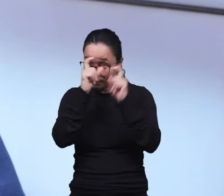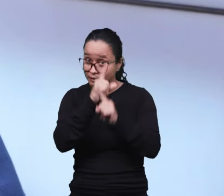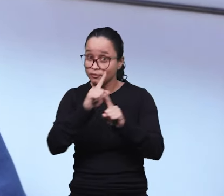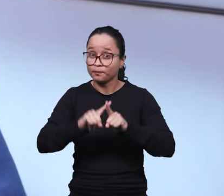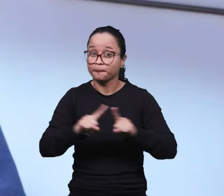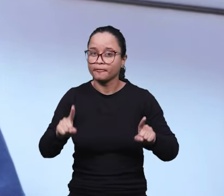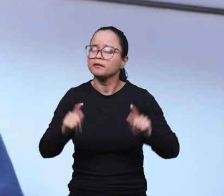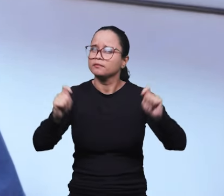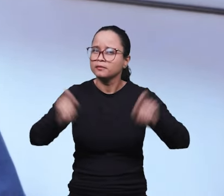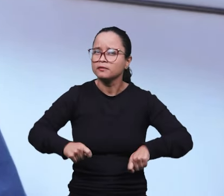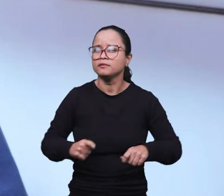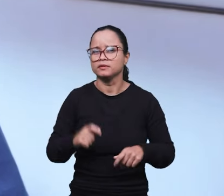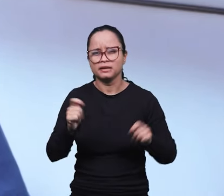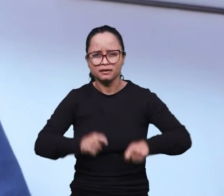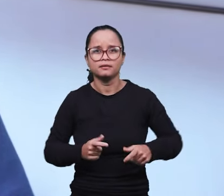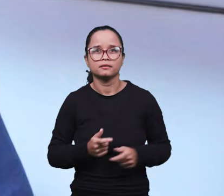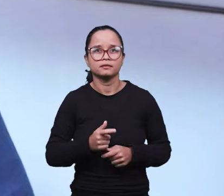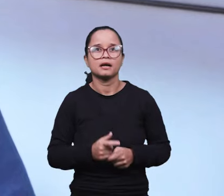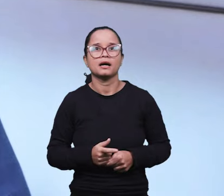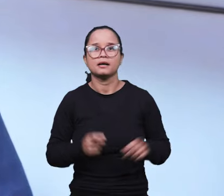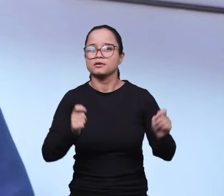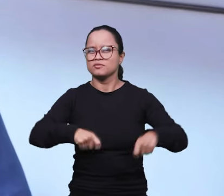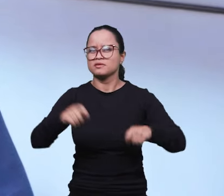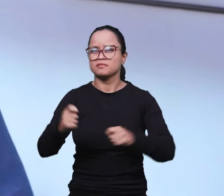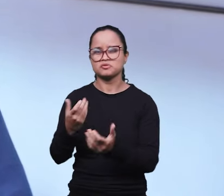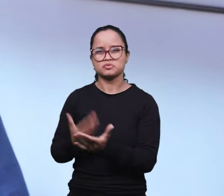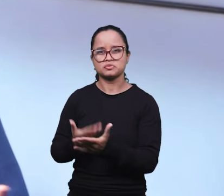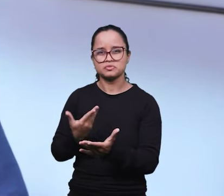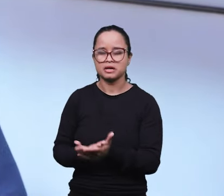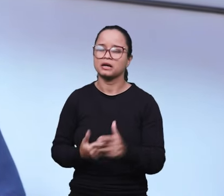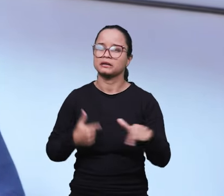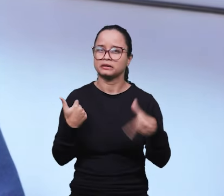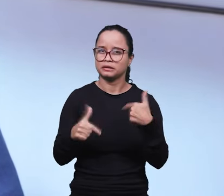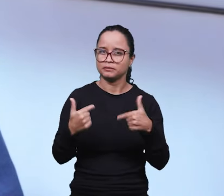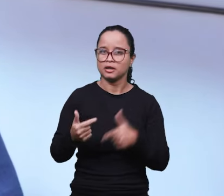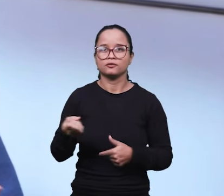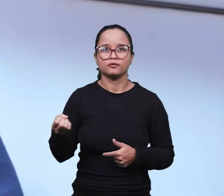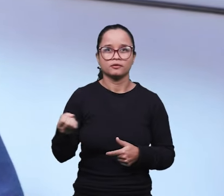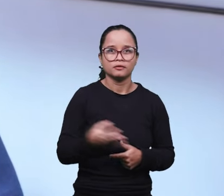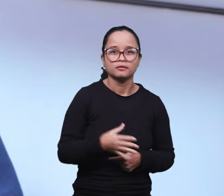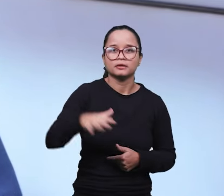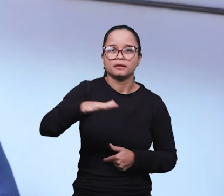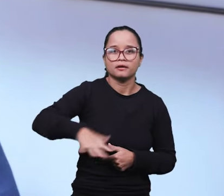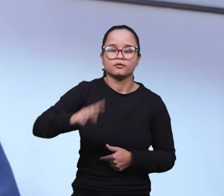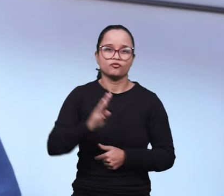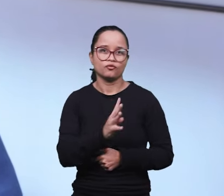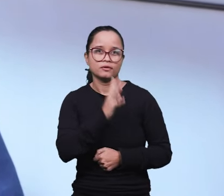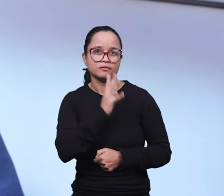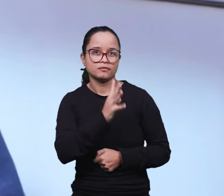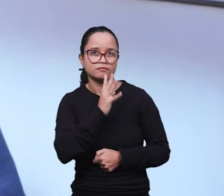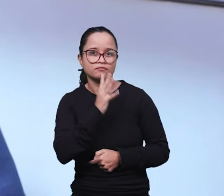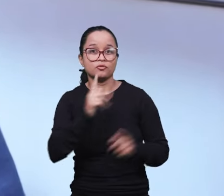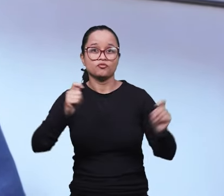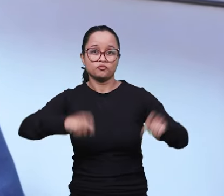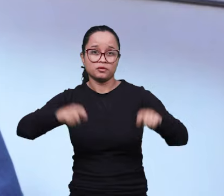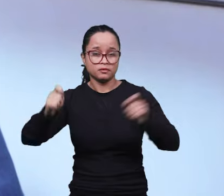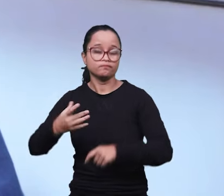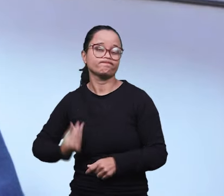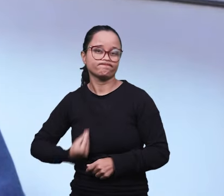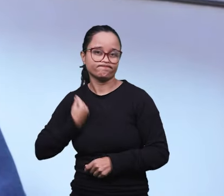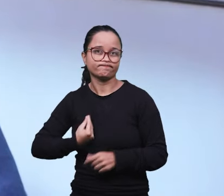sobre isso que nós estamos aqui falando sobre possibilidad de estudo de trabalho de novos convívios de ampliação de conhecimento de ampliação de possibilidades de